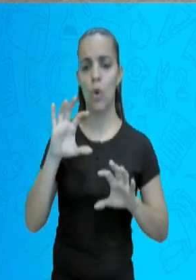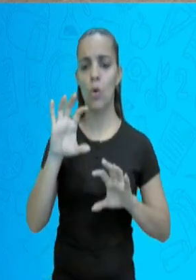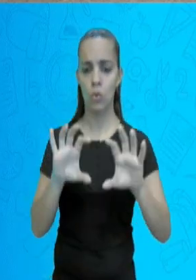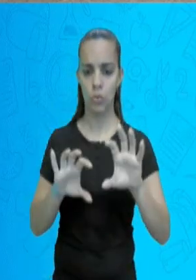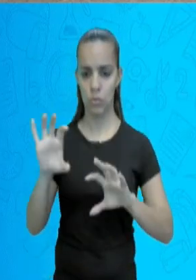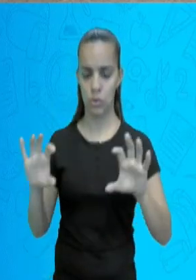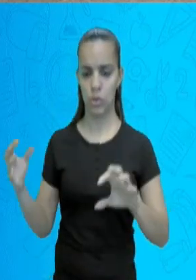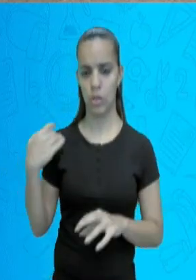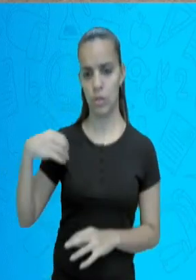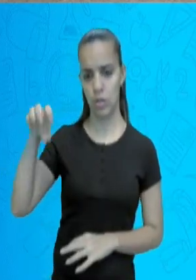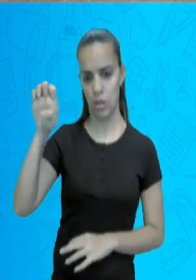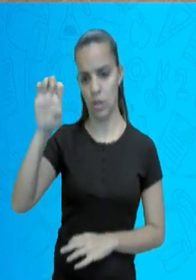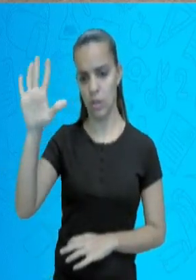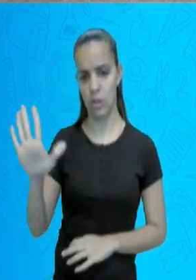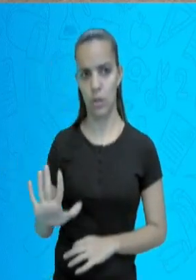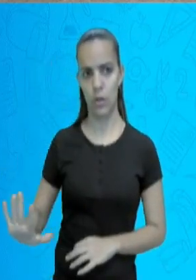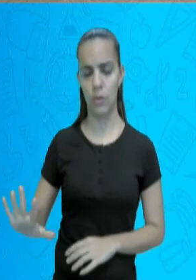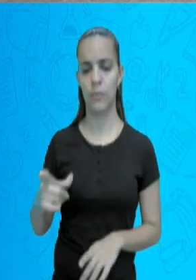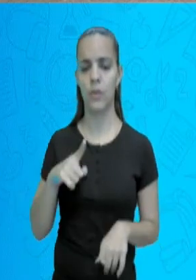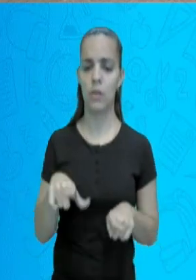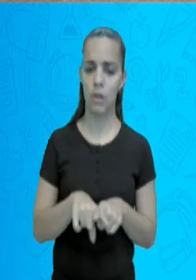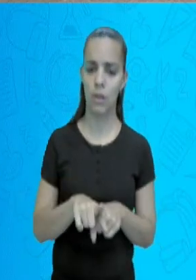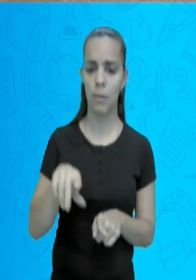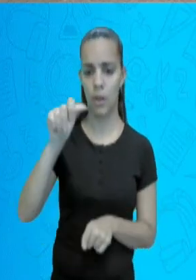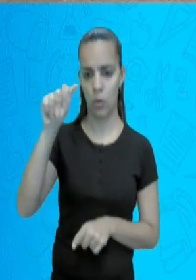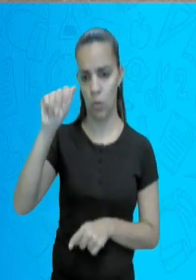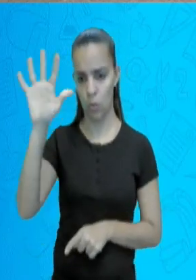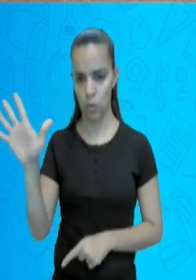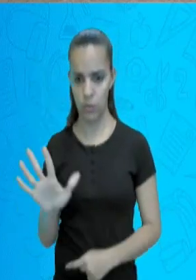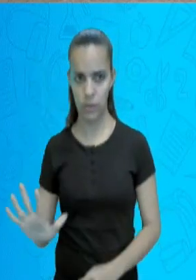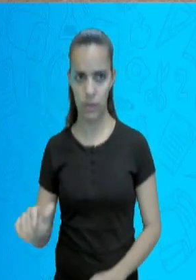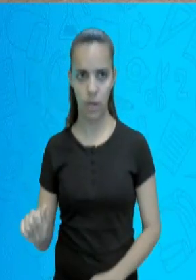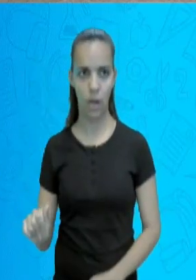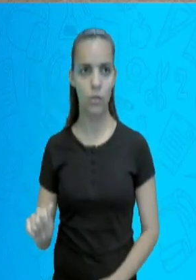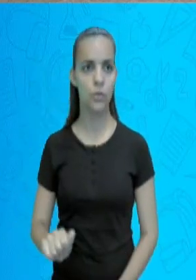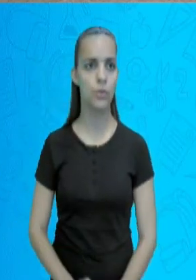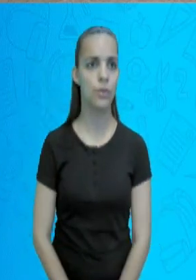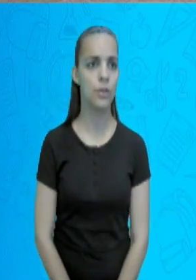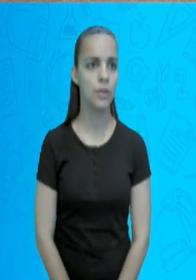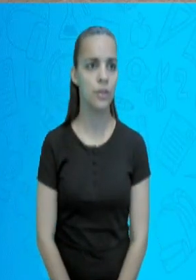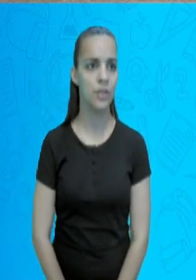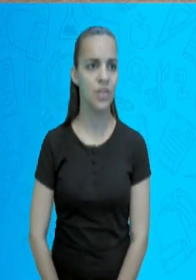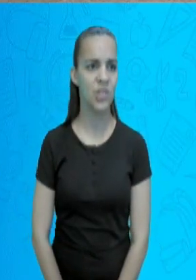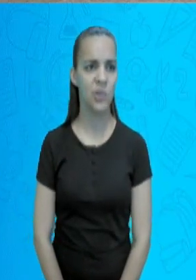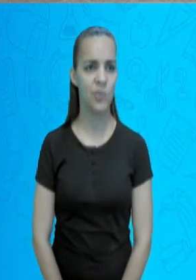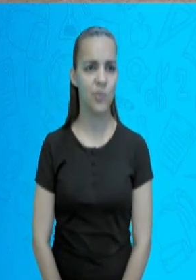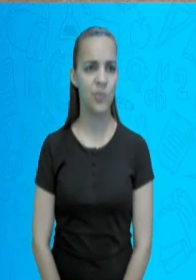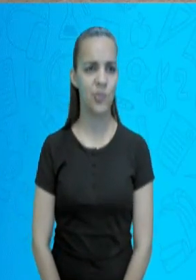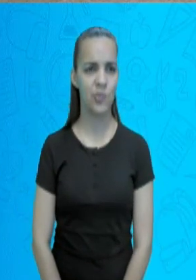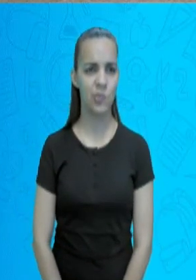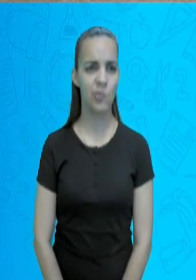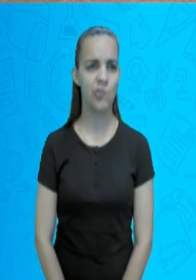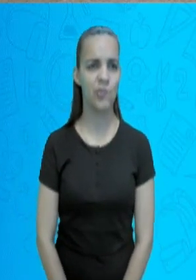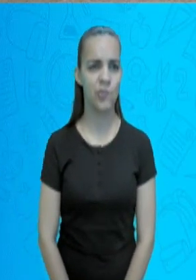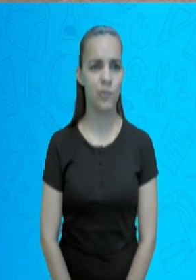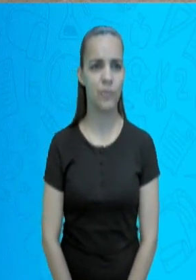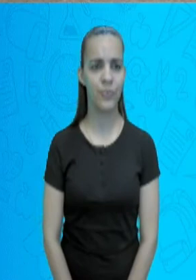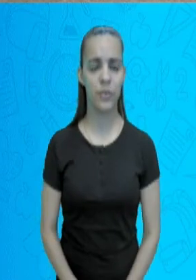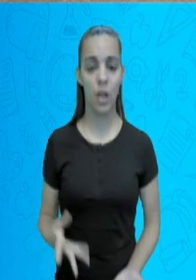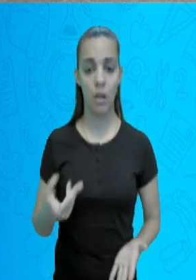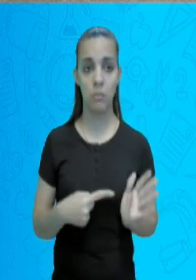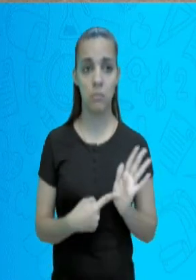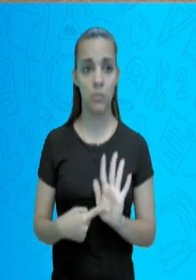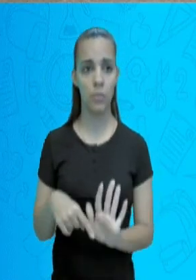temos o continente asiático. Lembrando a vocês os limites da Europa. Olha,